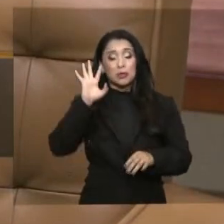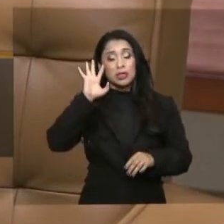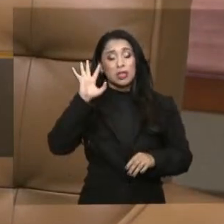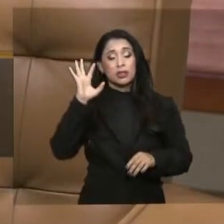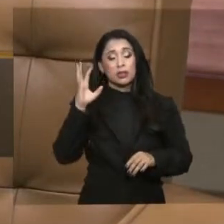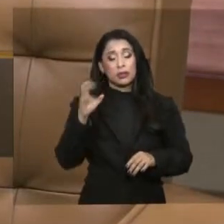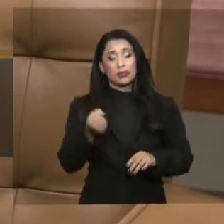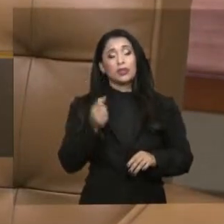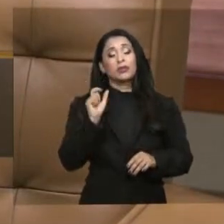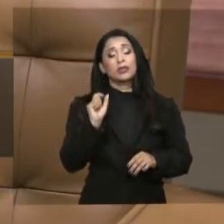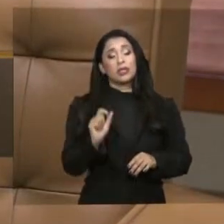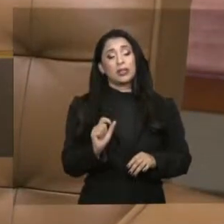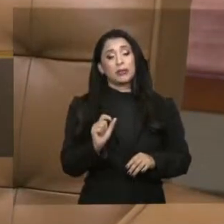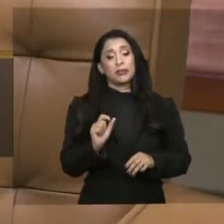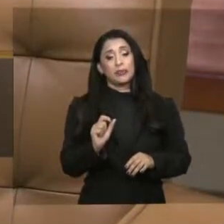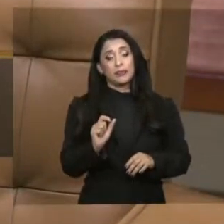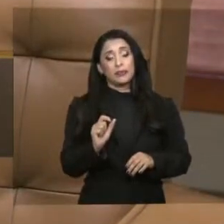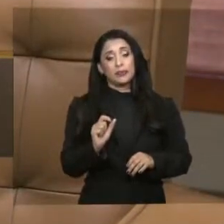resolvendo